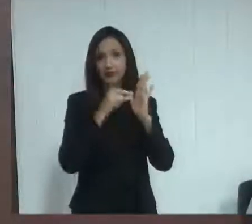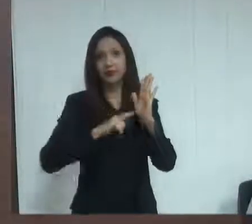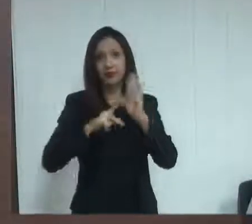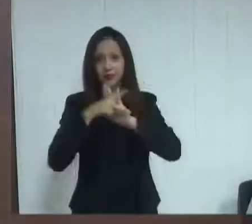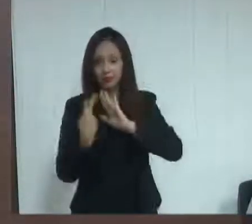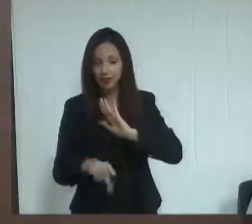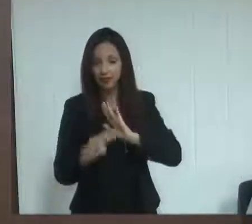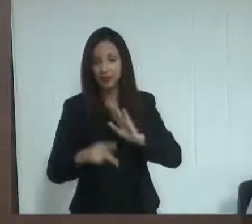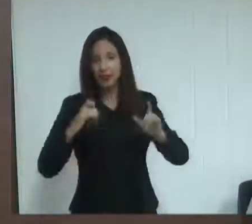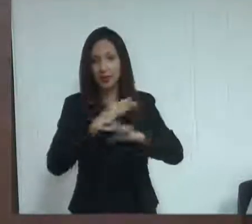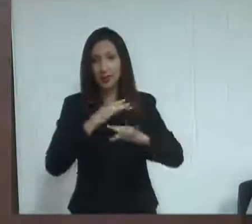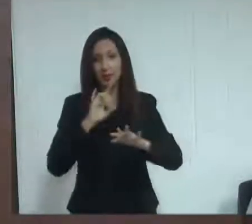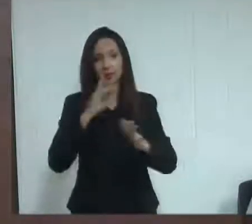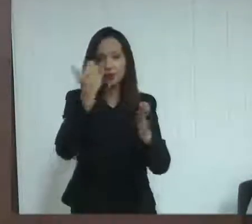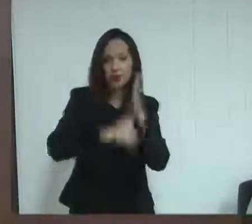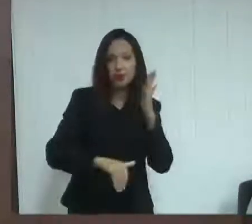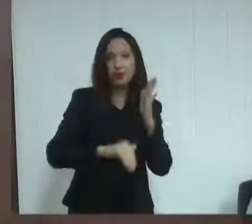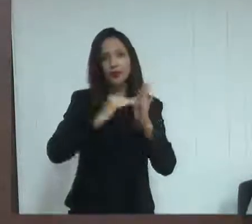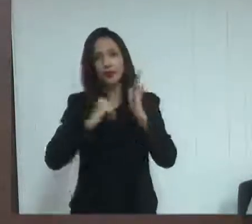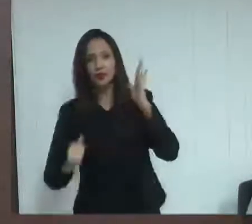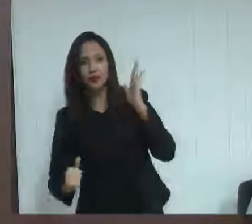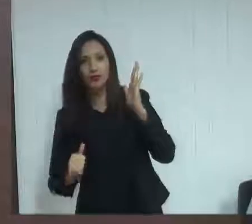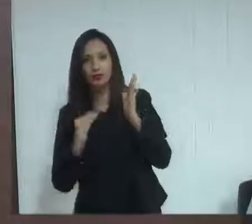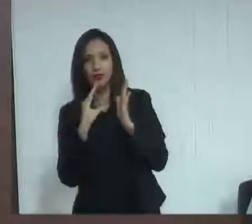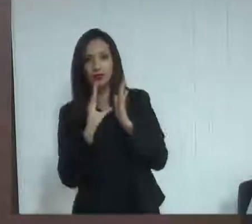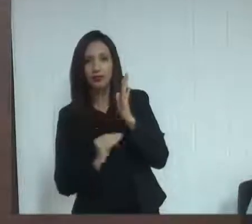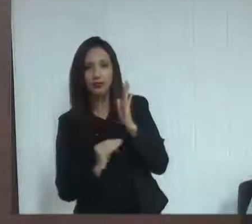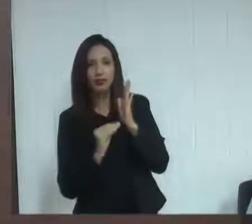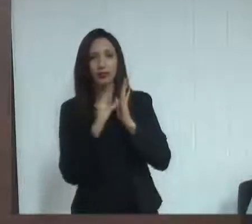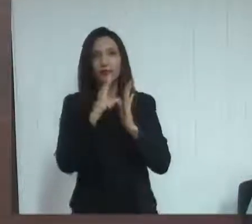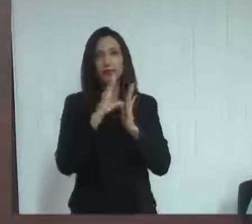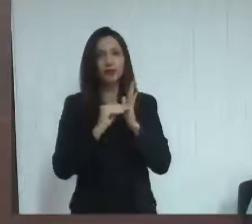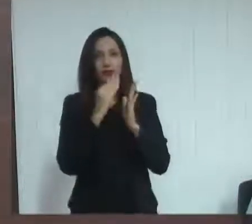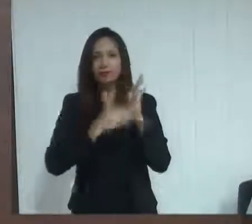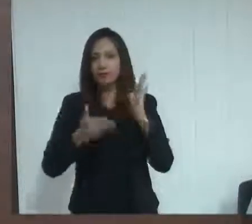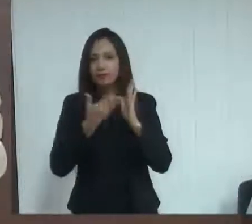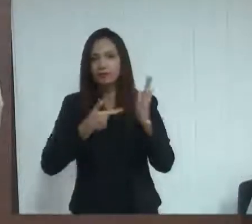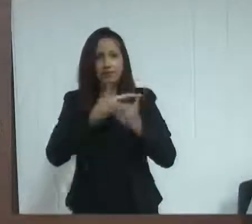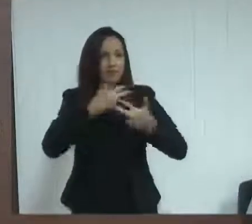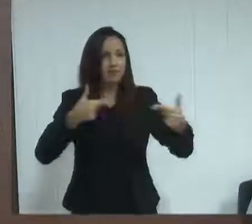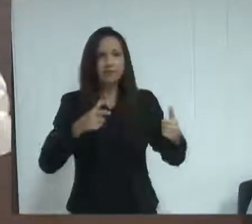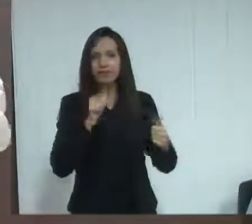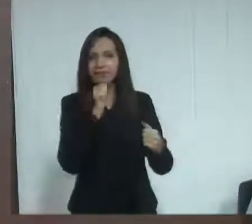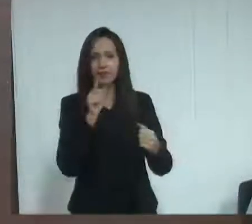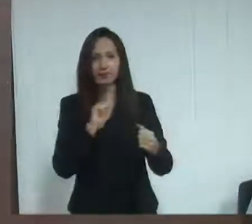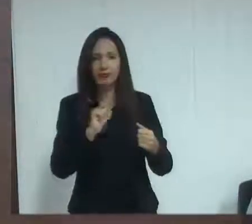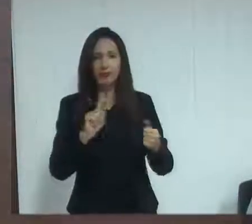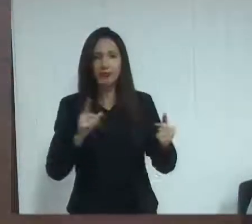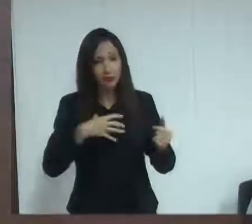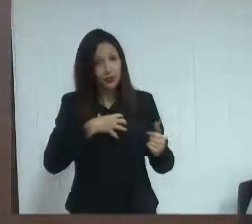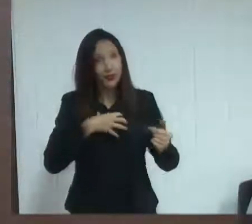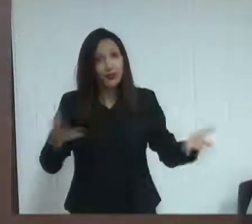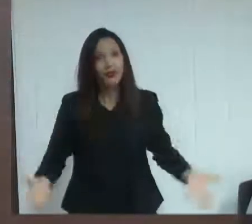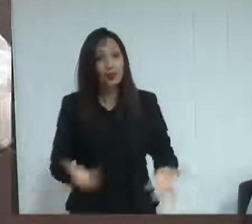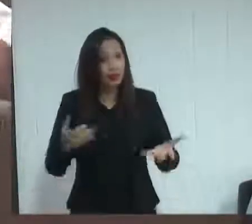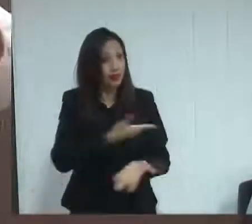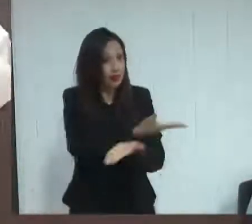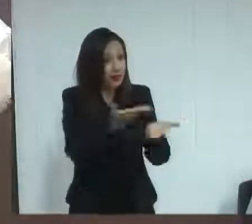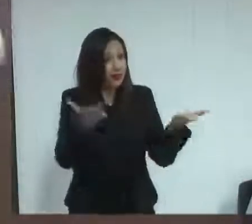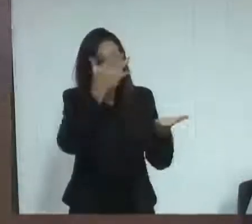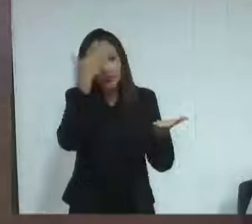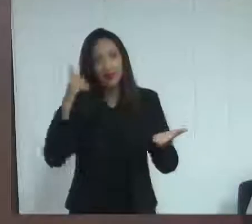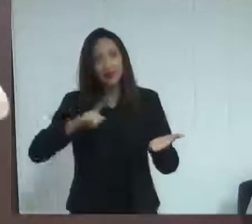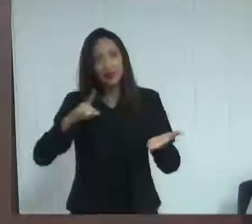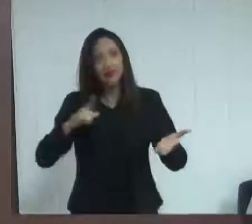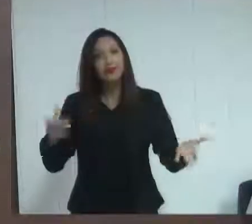tirando descontos, anulando descontos, diminuindo descontos, que é uma forma, inclusive, de estimular as pessoas a ativar